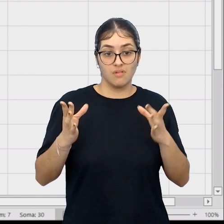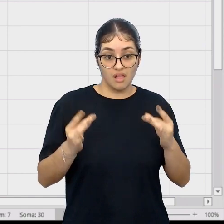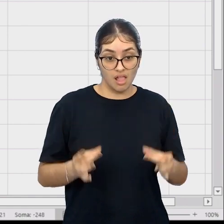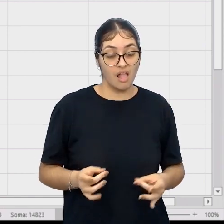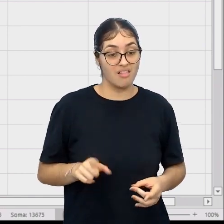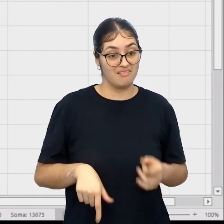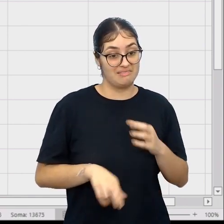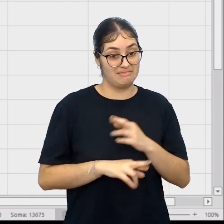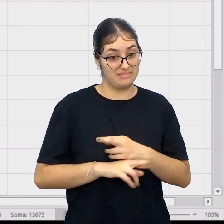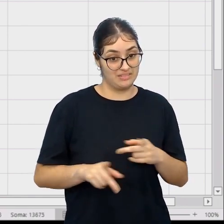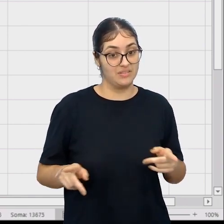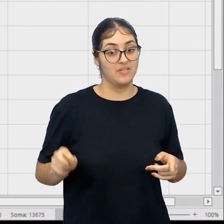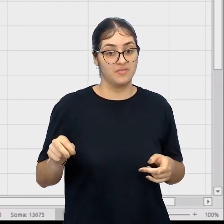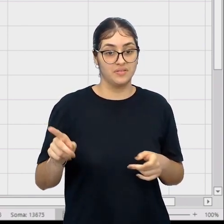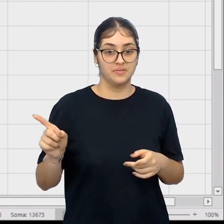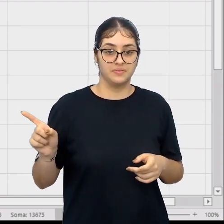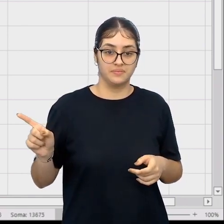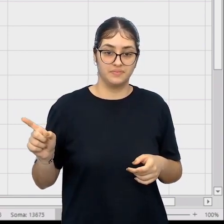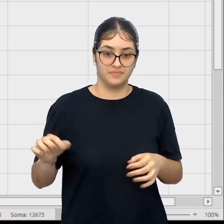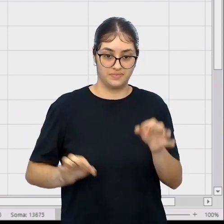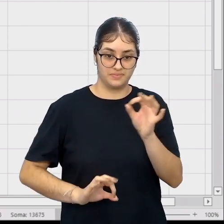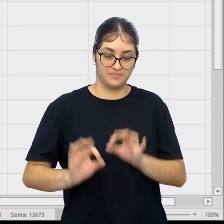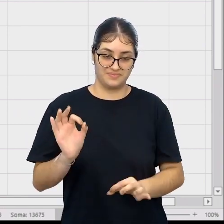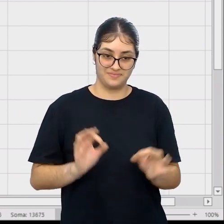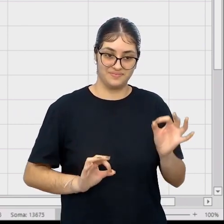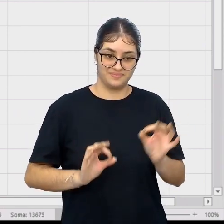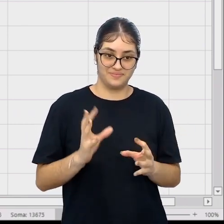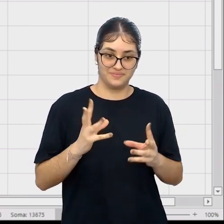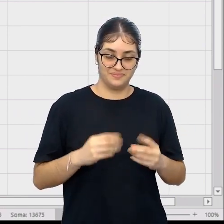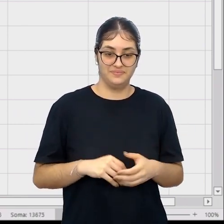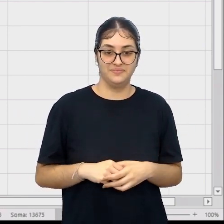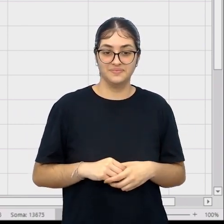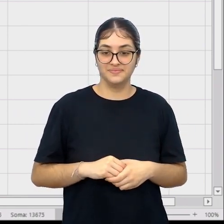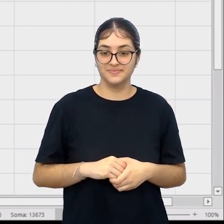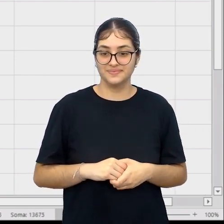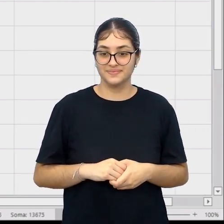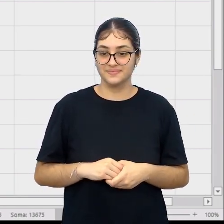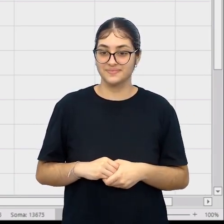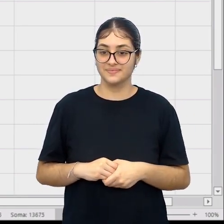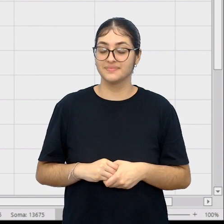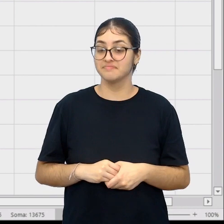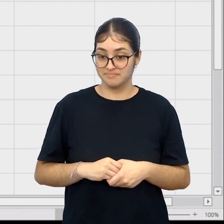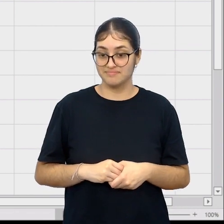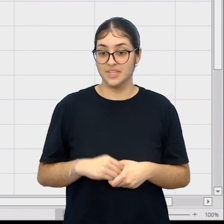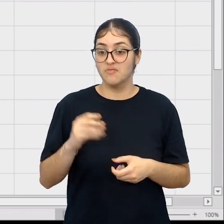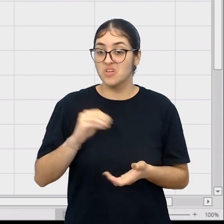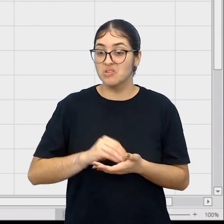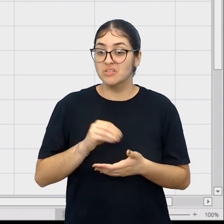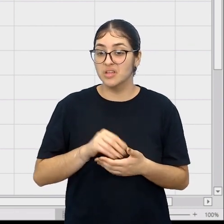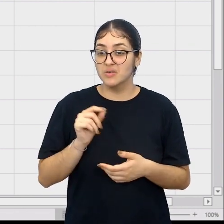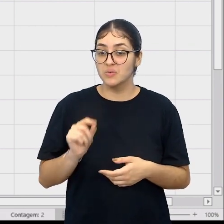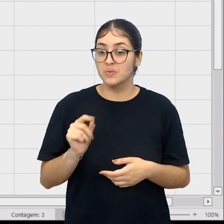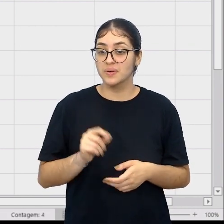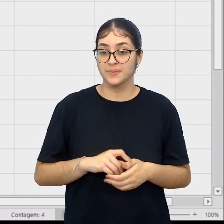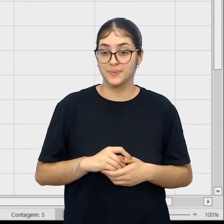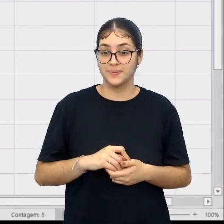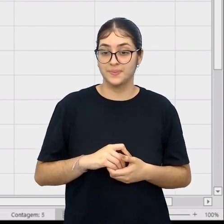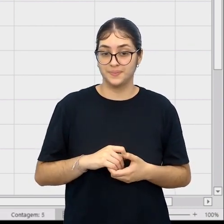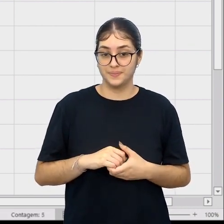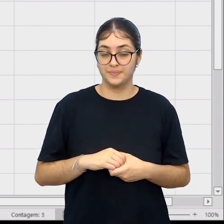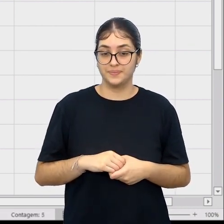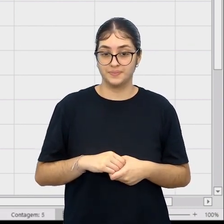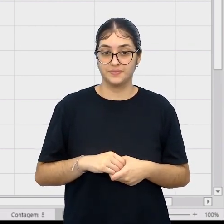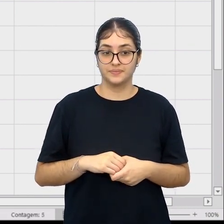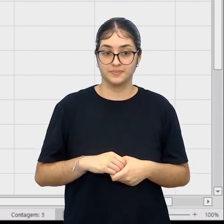fazendo a diferença, né? Sim, deixa eu ter o toque e vou arrumar toda a largura para 19. Tá faltando o quê? Deixar em negrito a parte de cima.